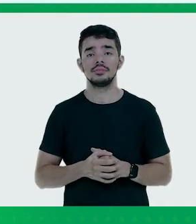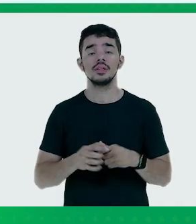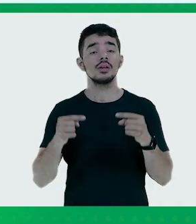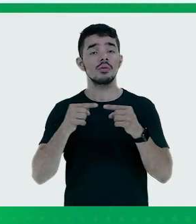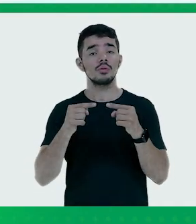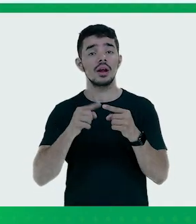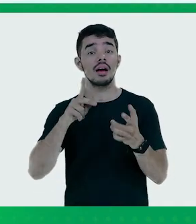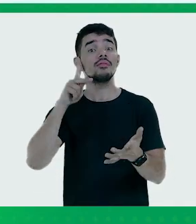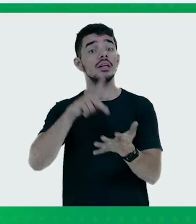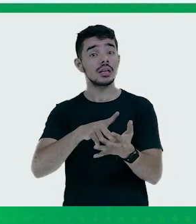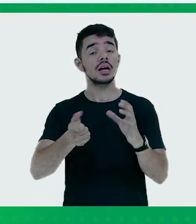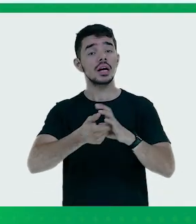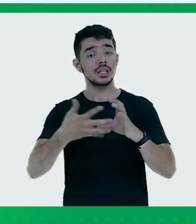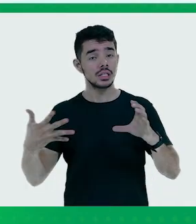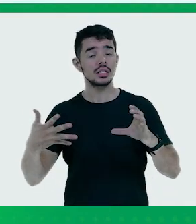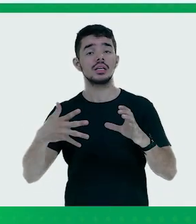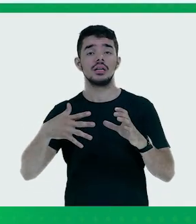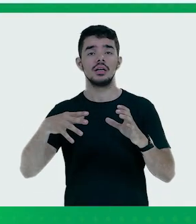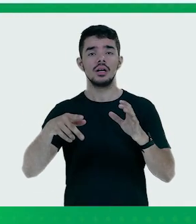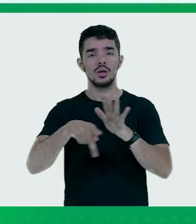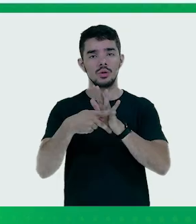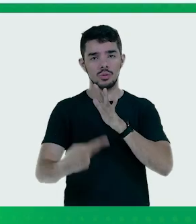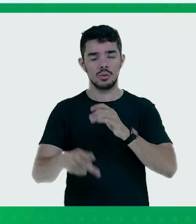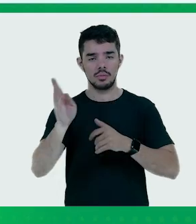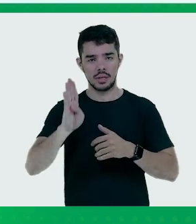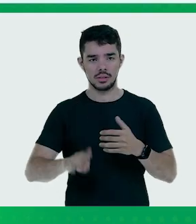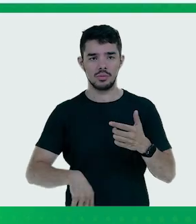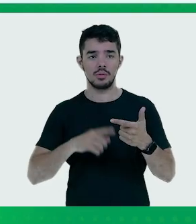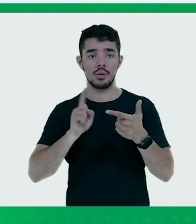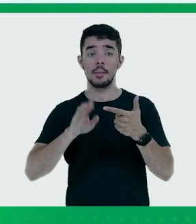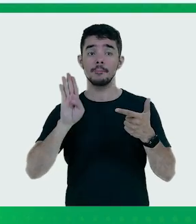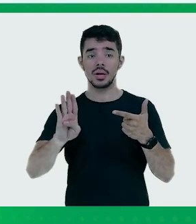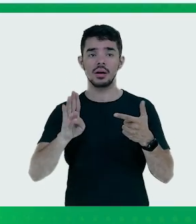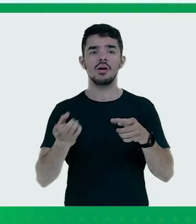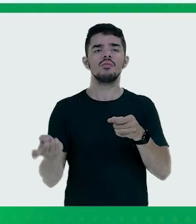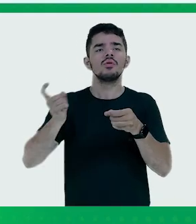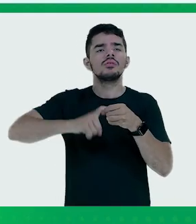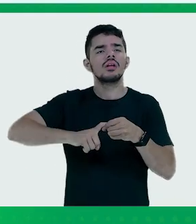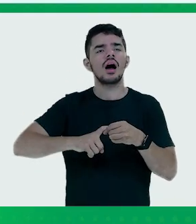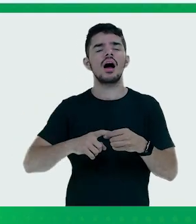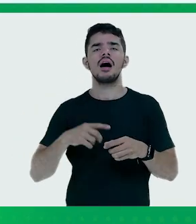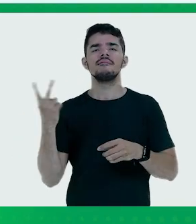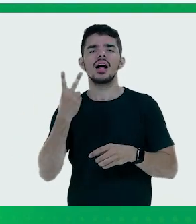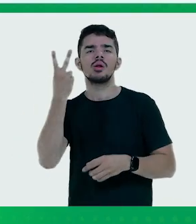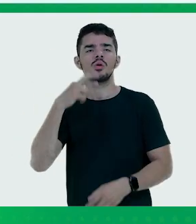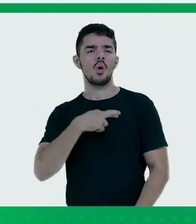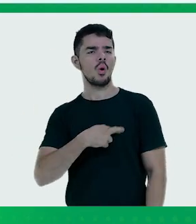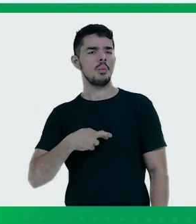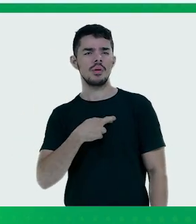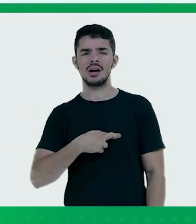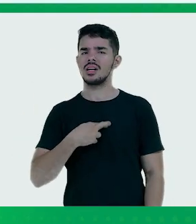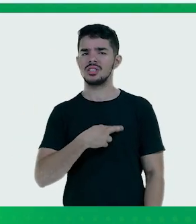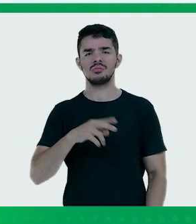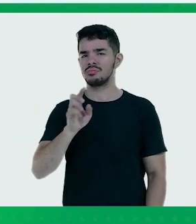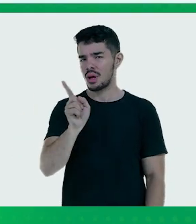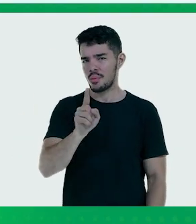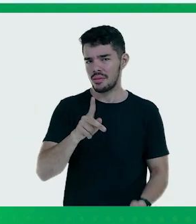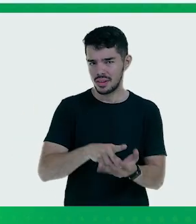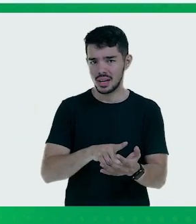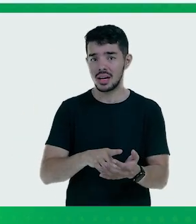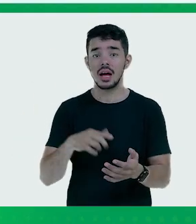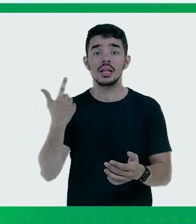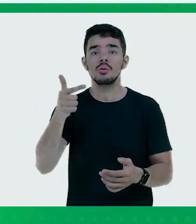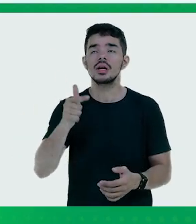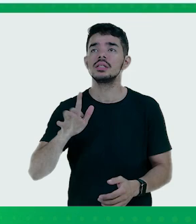segundo ele, é a verdadeira característica nacional. O item B, retomar valores românticos, isso não é tão verdade, porque não há